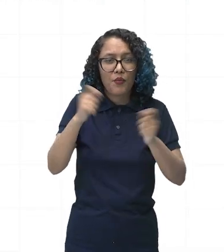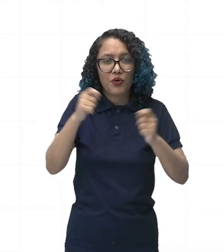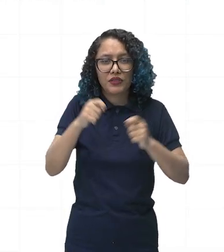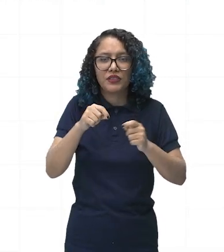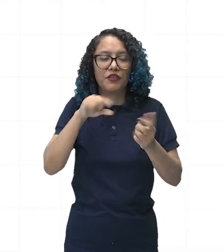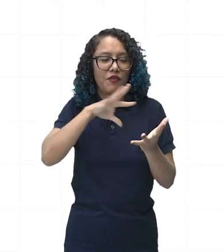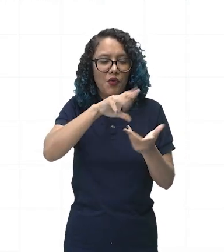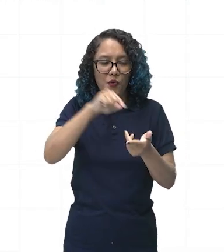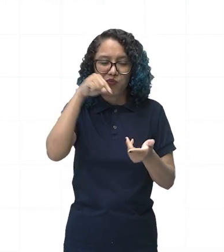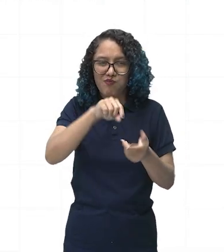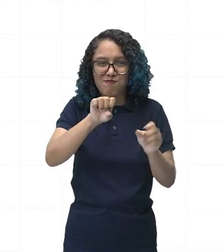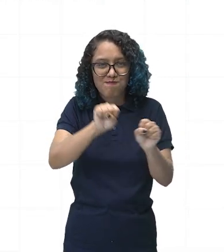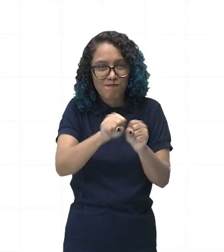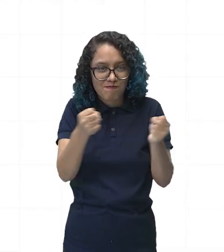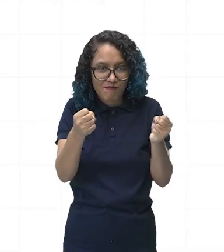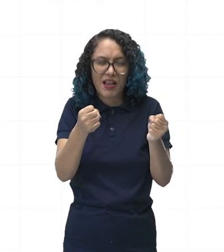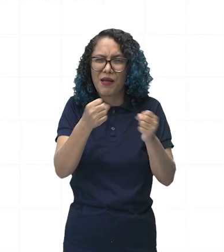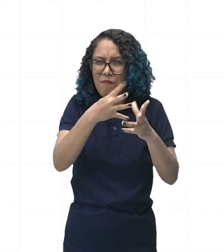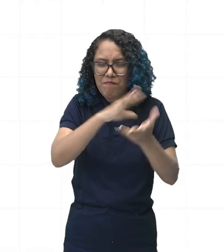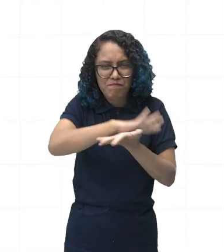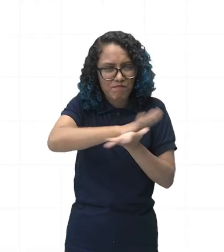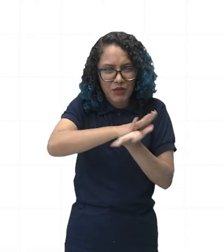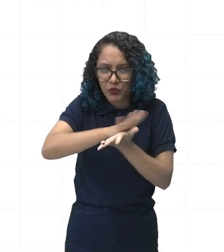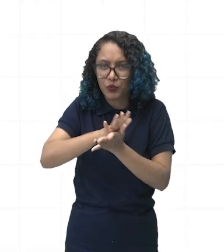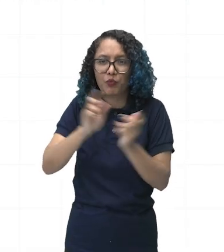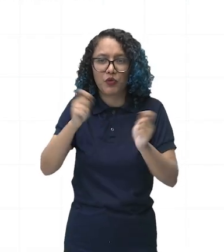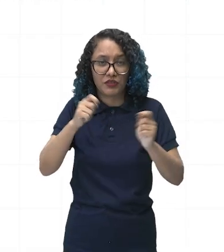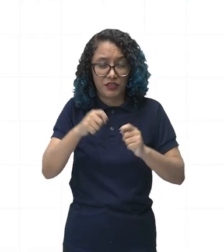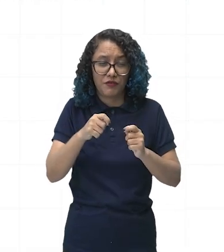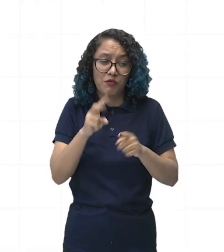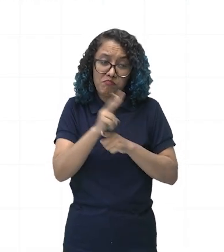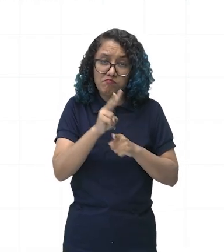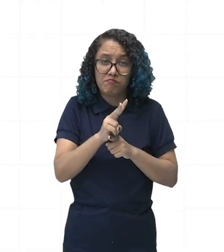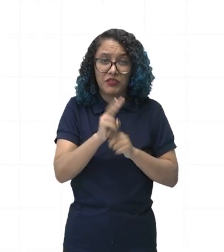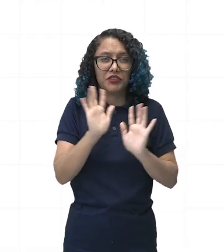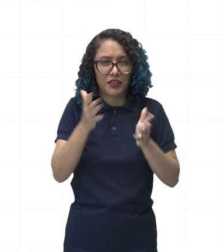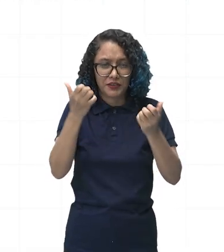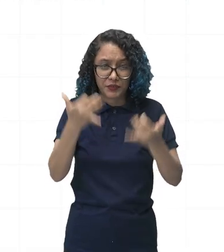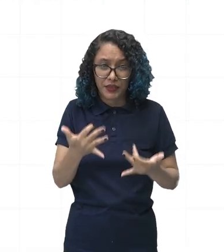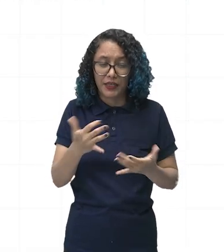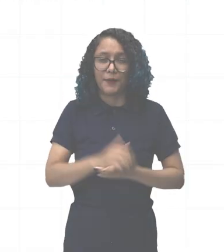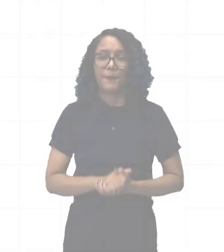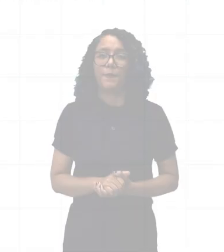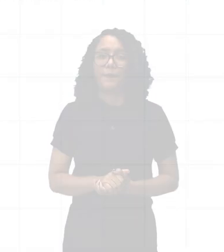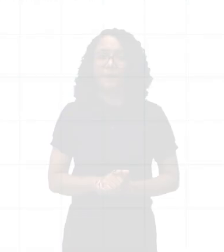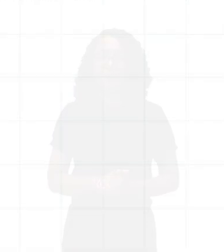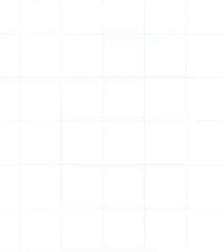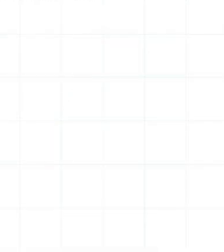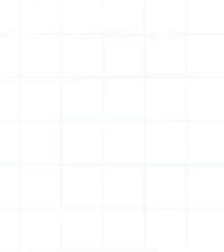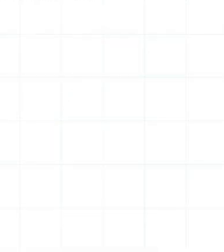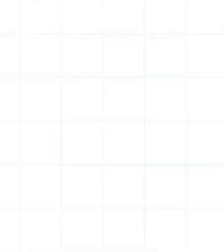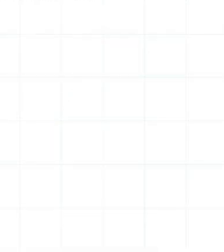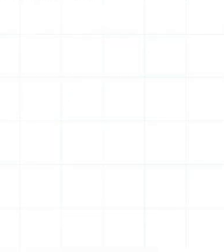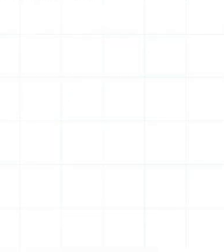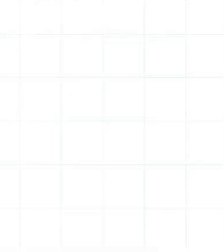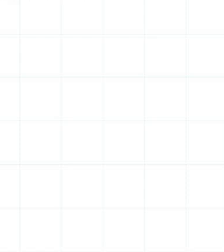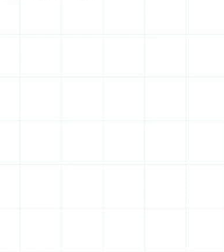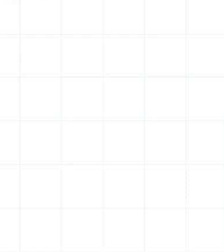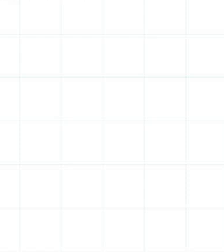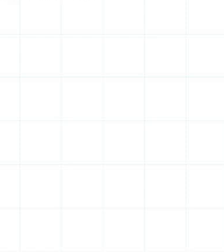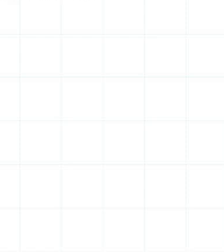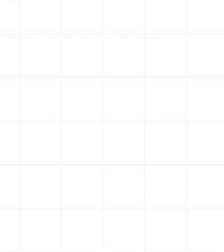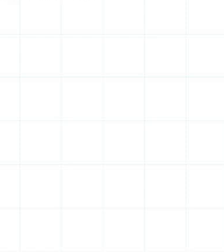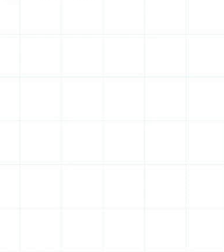a nossa atmosfera, que serve, então, como proteção, como a gente já viu, e tornar, então, a superfície